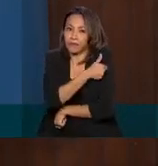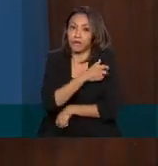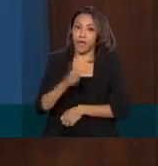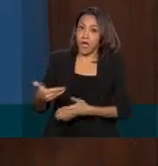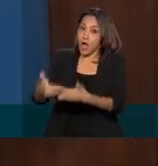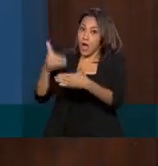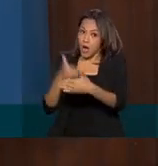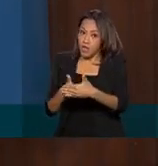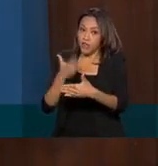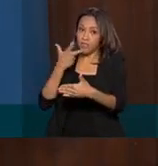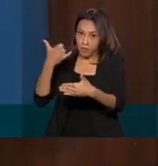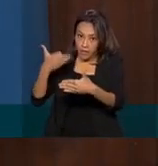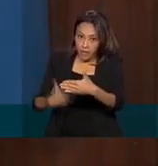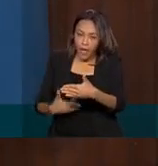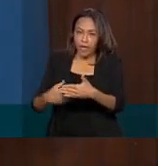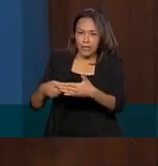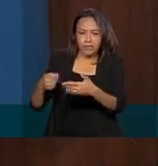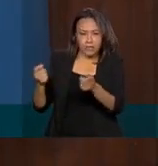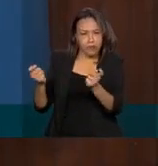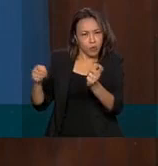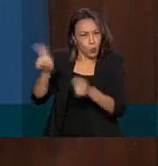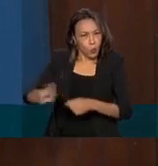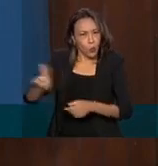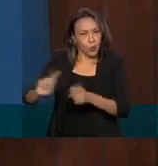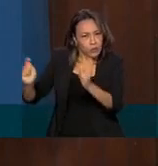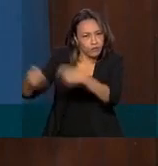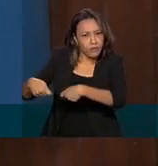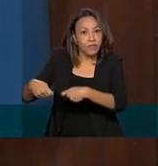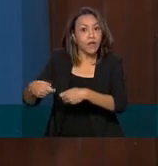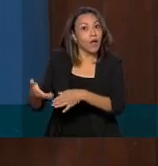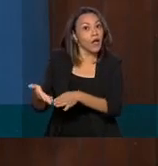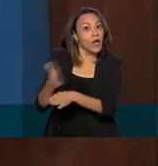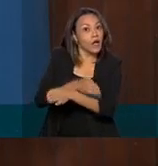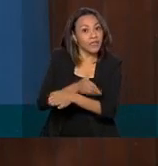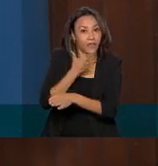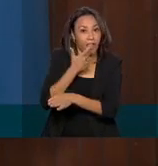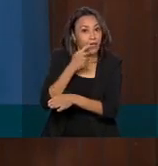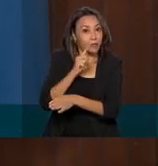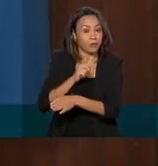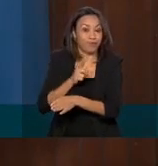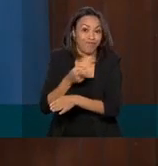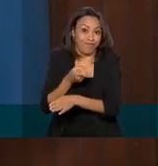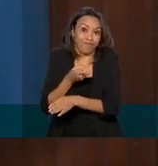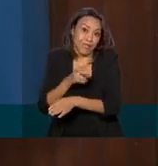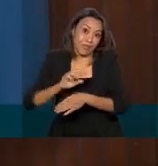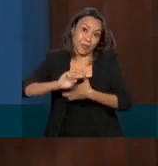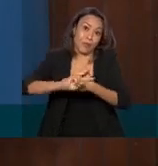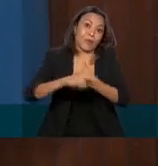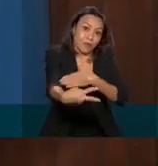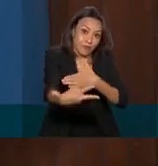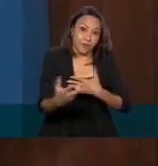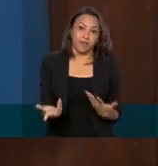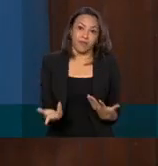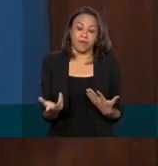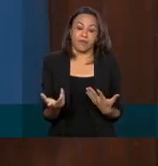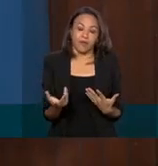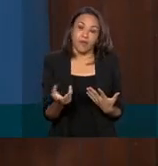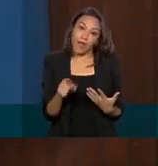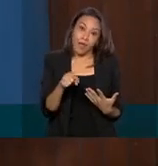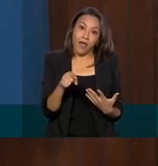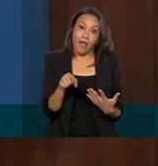da vacina, a gente precisa falar de risco. O que é risco, gente? Risco é